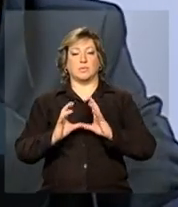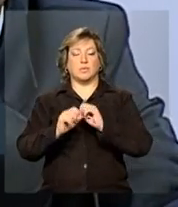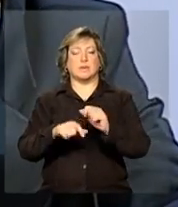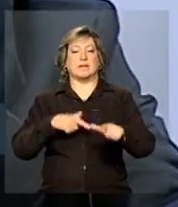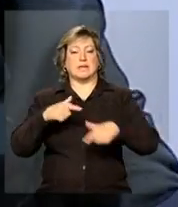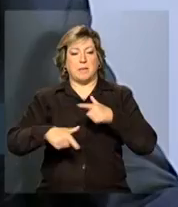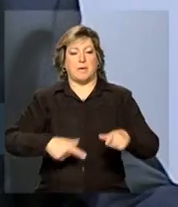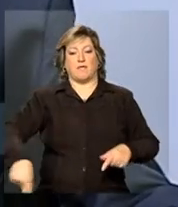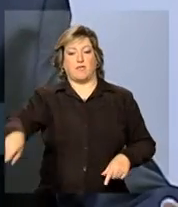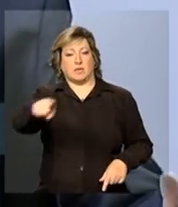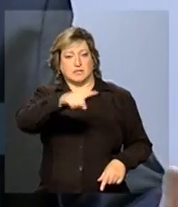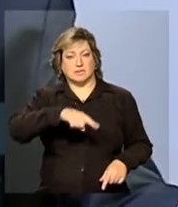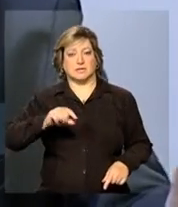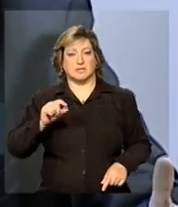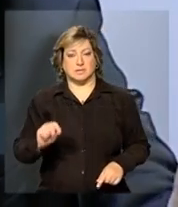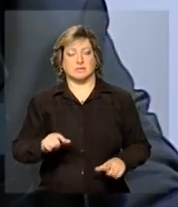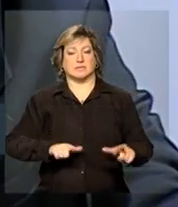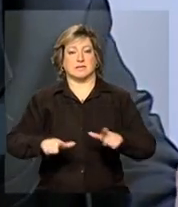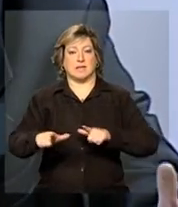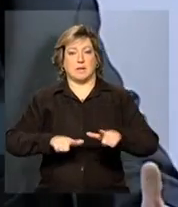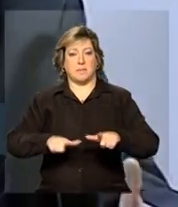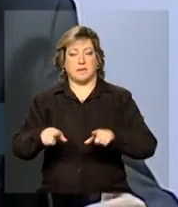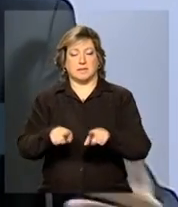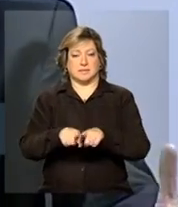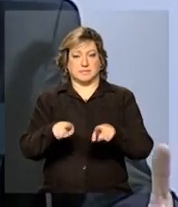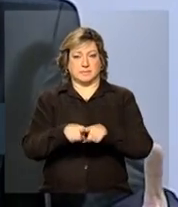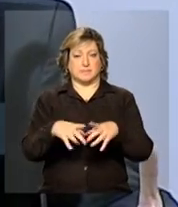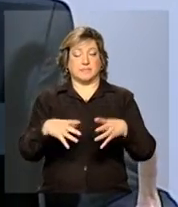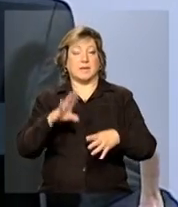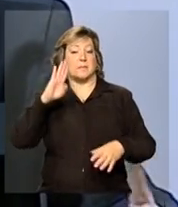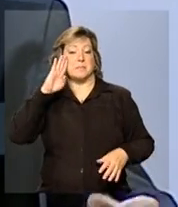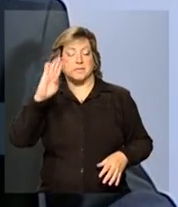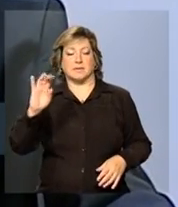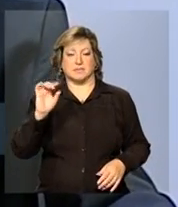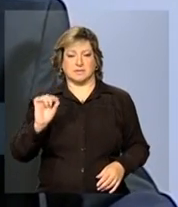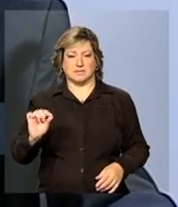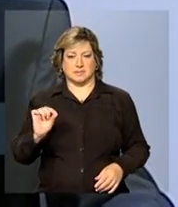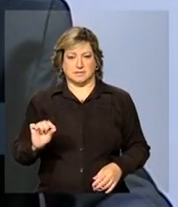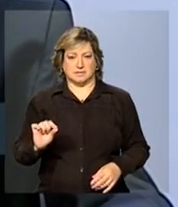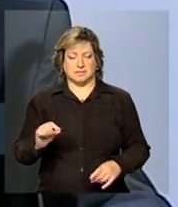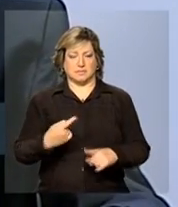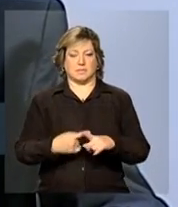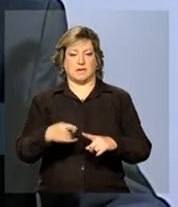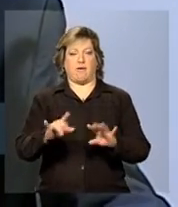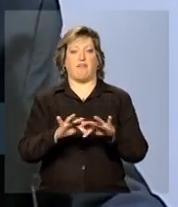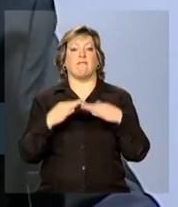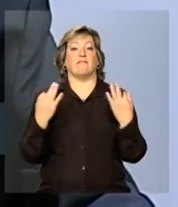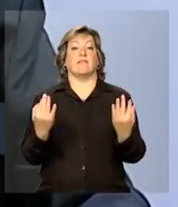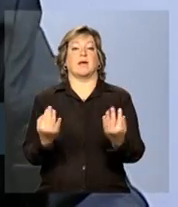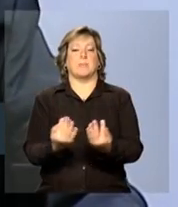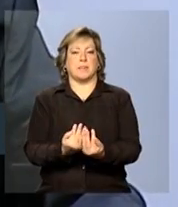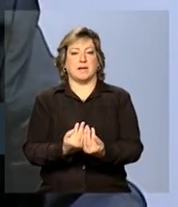de vocês ao trabalho de. Principalmente pela família do doador,